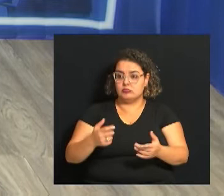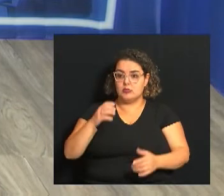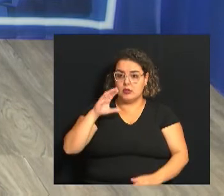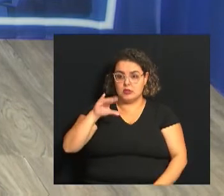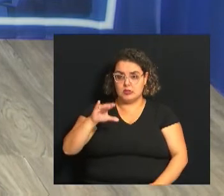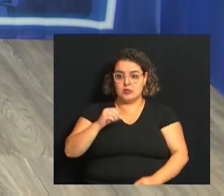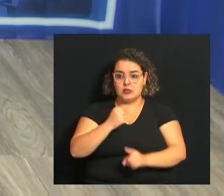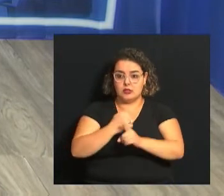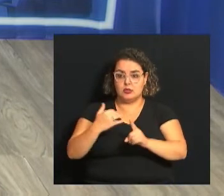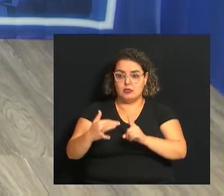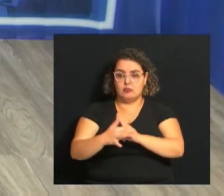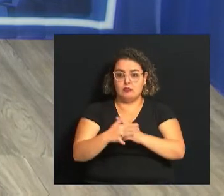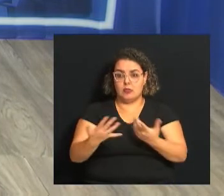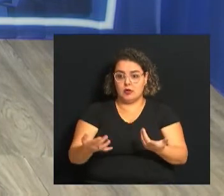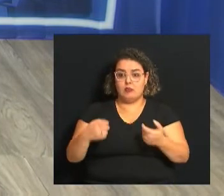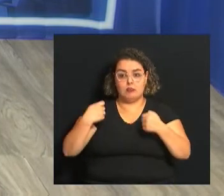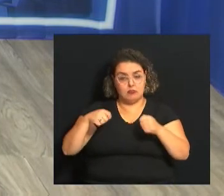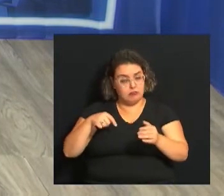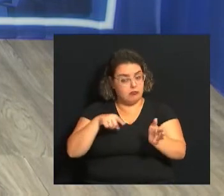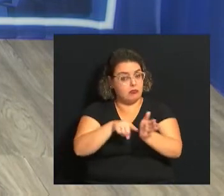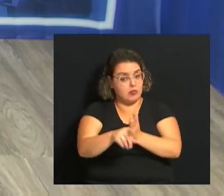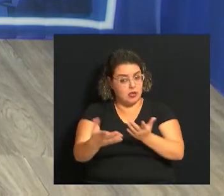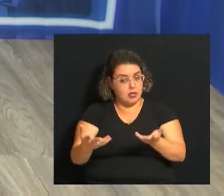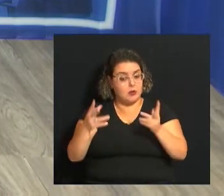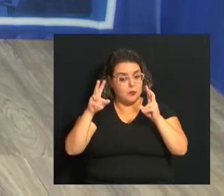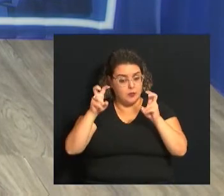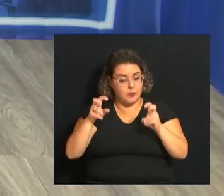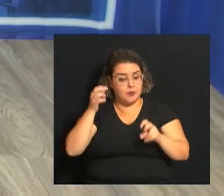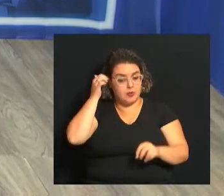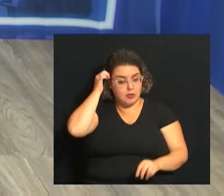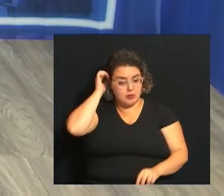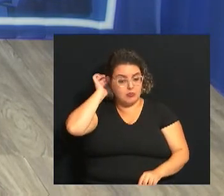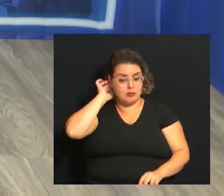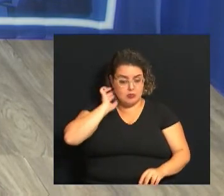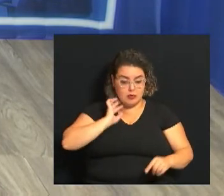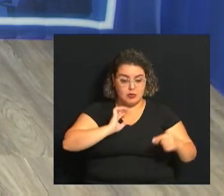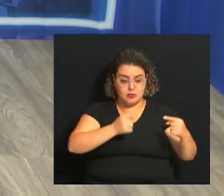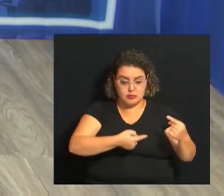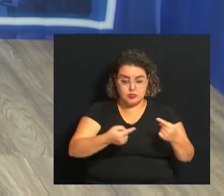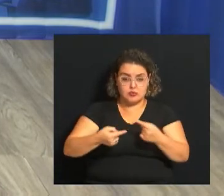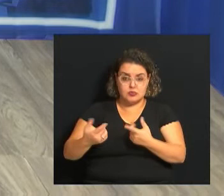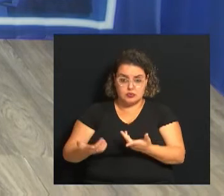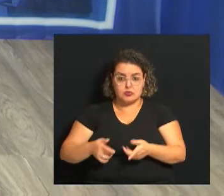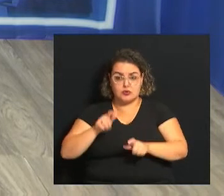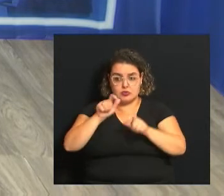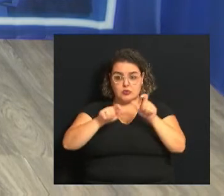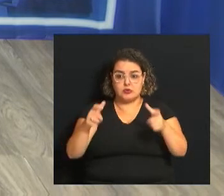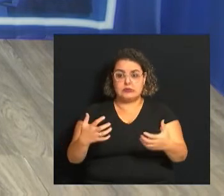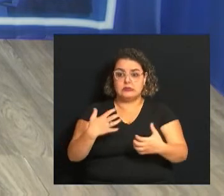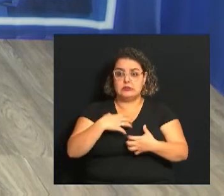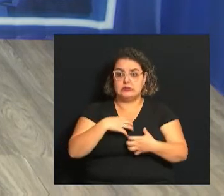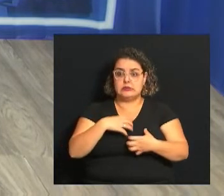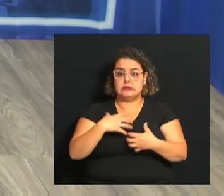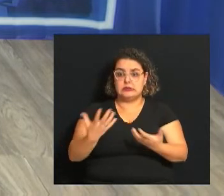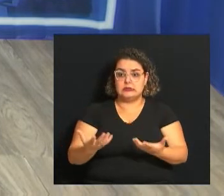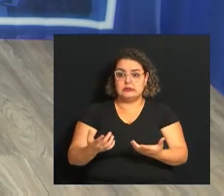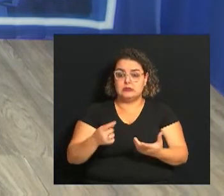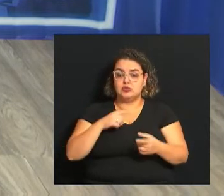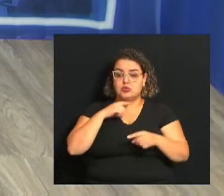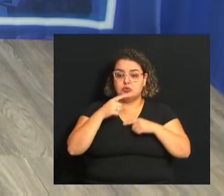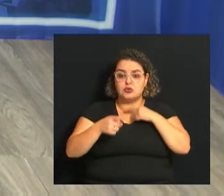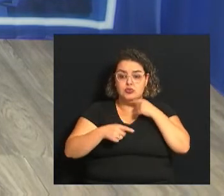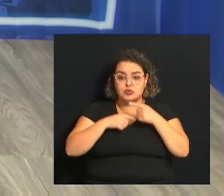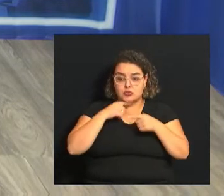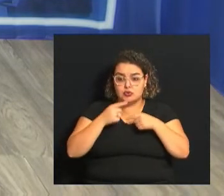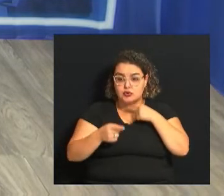posso deixar de te perguntar, já que esse é um tema que está sendo bastante discutido, que as pessoas, eu sinto que elas estão em dúvida, né? É